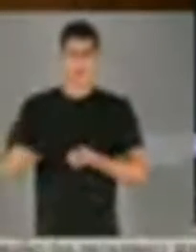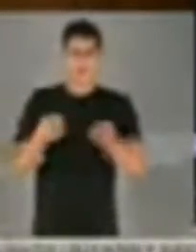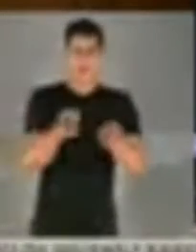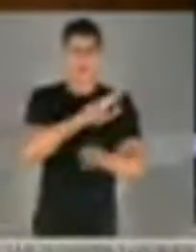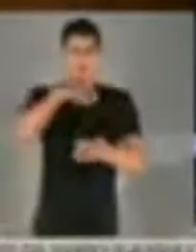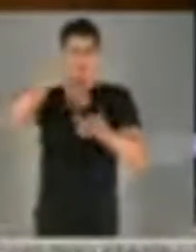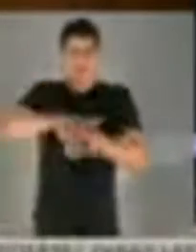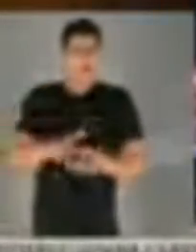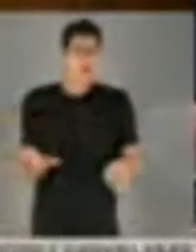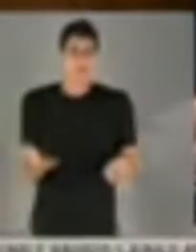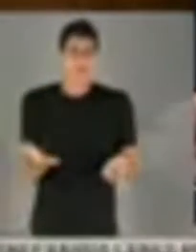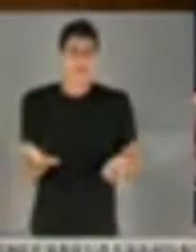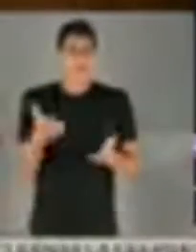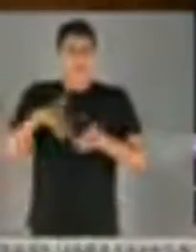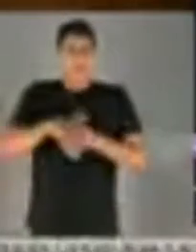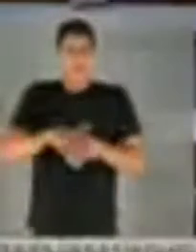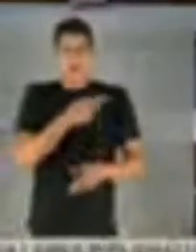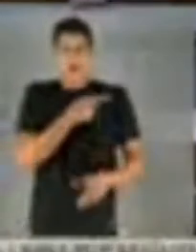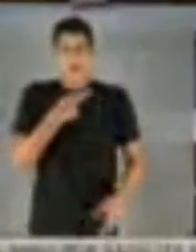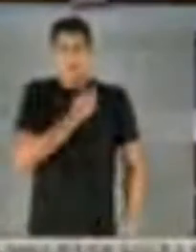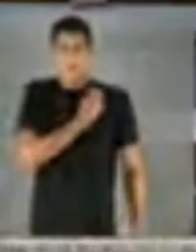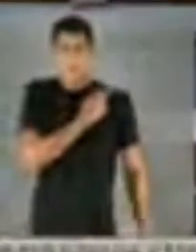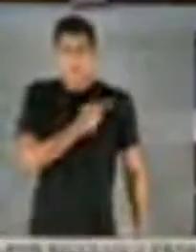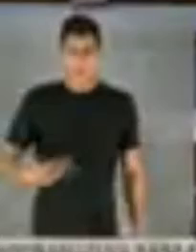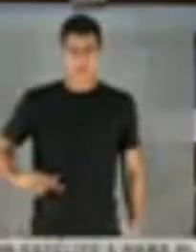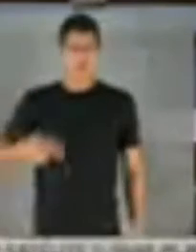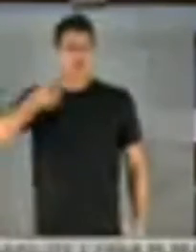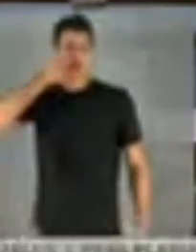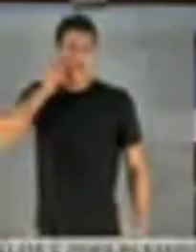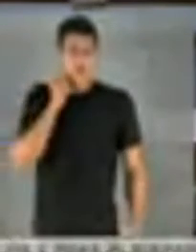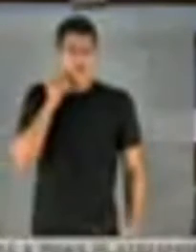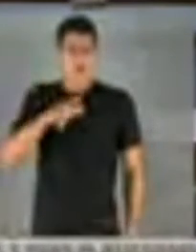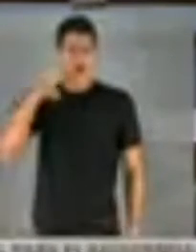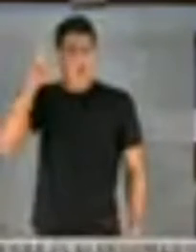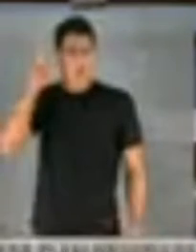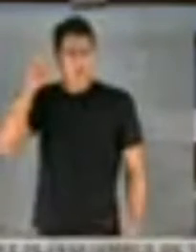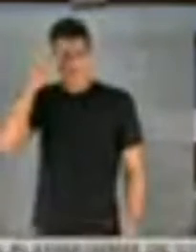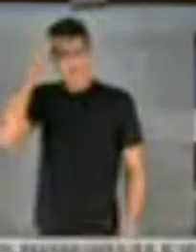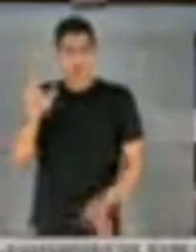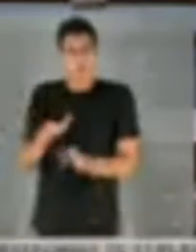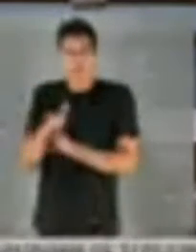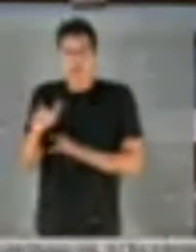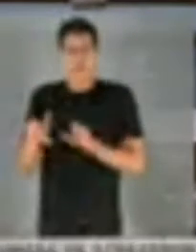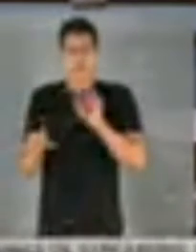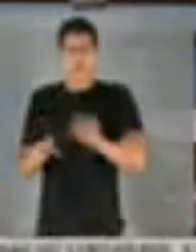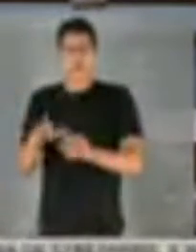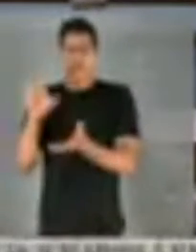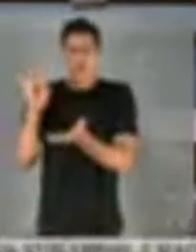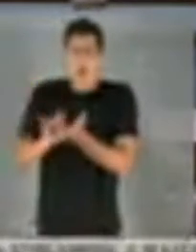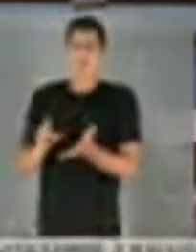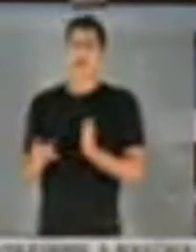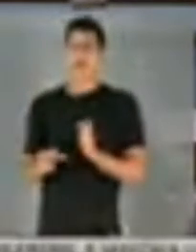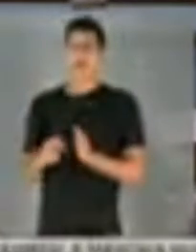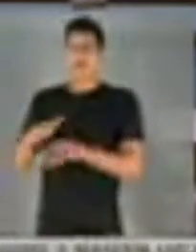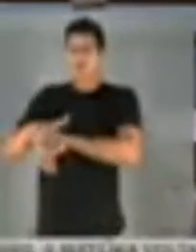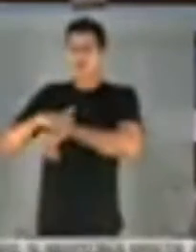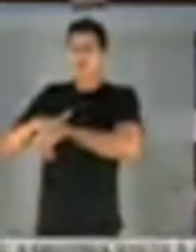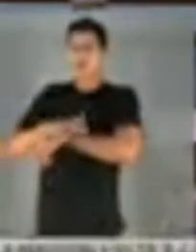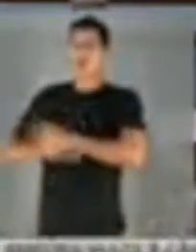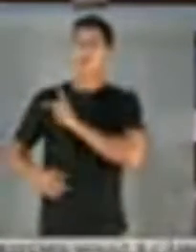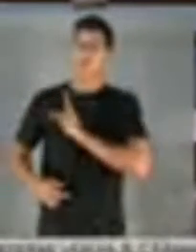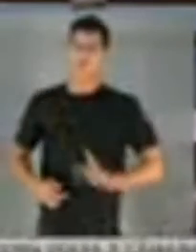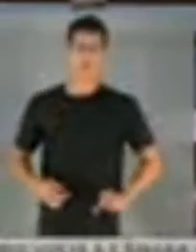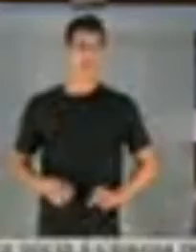que seja pautado e vote. A presença do pastor Silas Malafaia representa ouvir alguém que realmente conversa com o